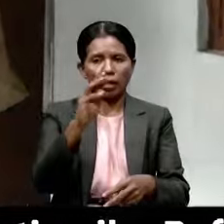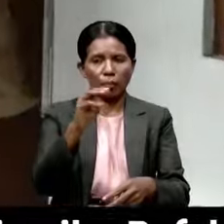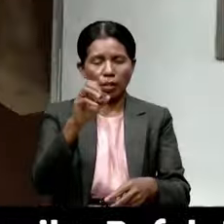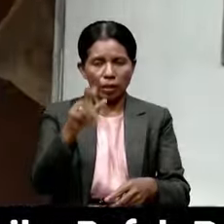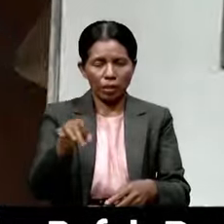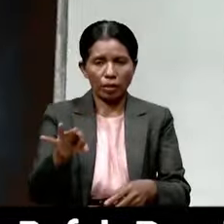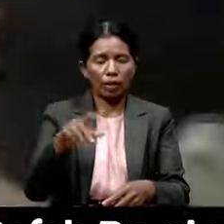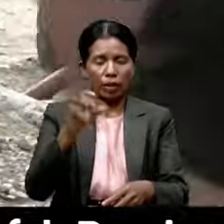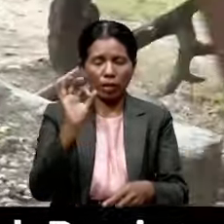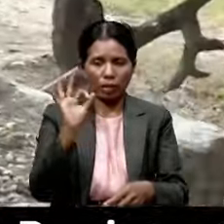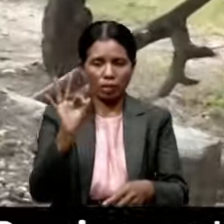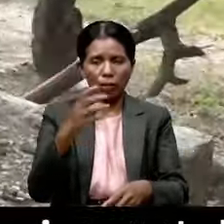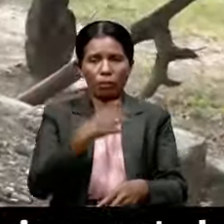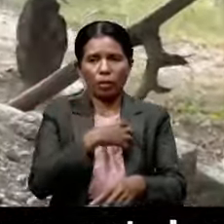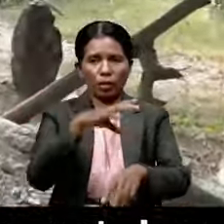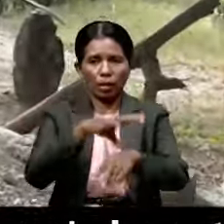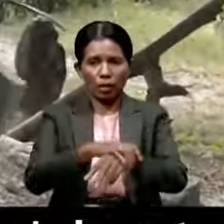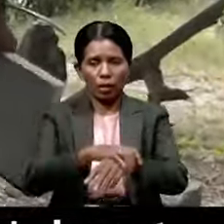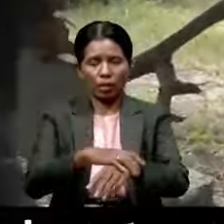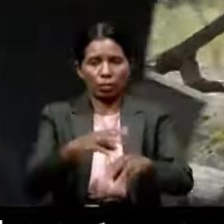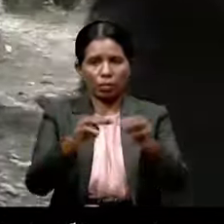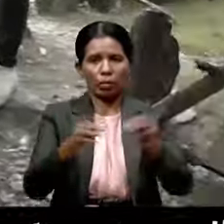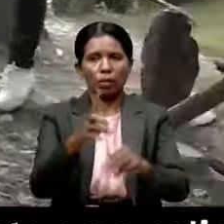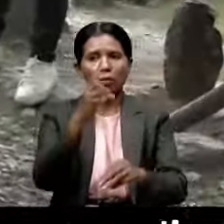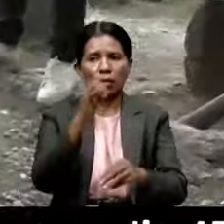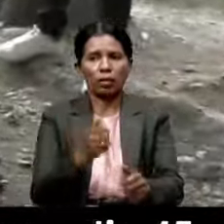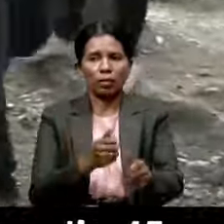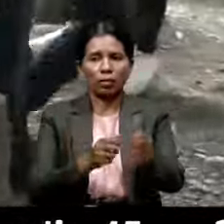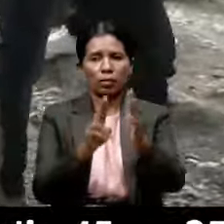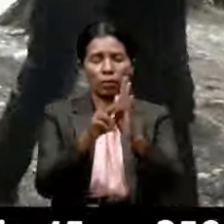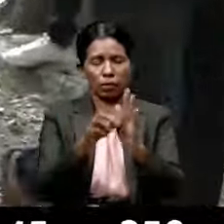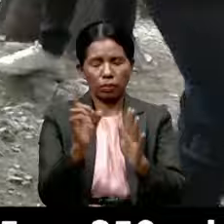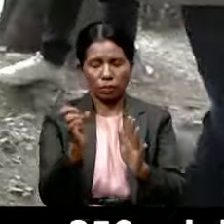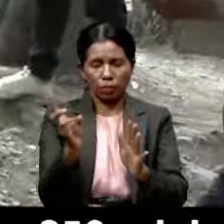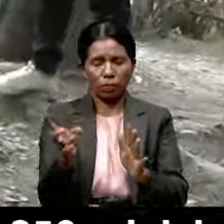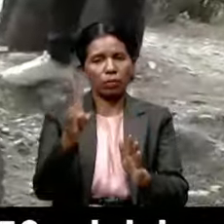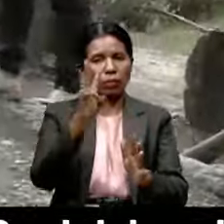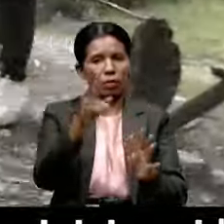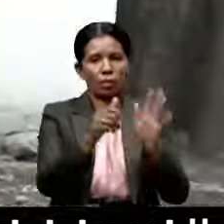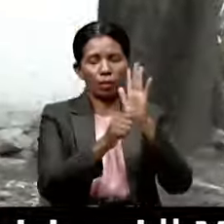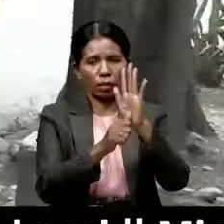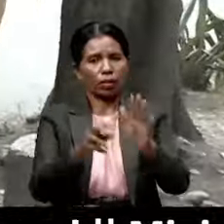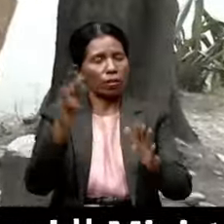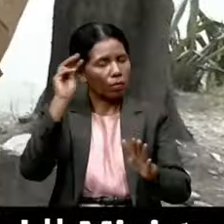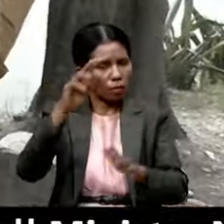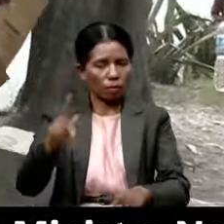detém ela e a sela comando município dele, onde cumpre ora situação em rua, molo que apresenta para o Ministério